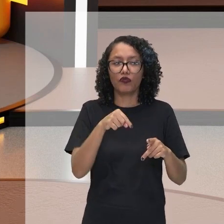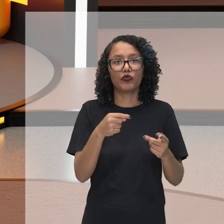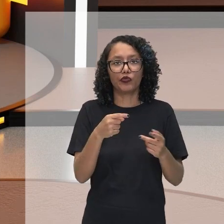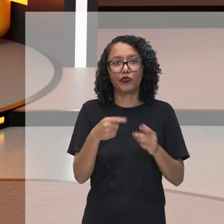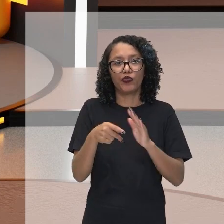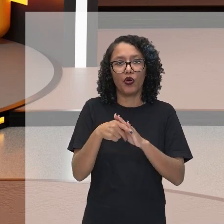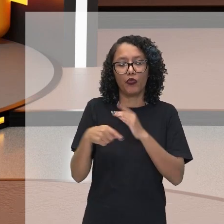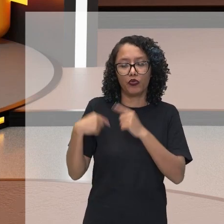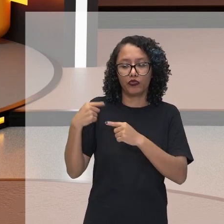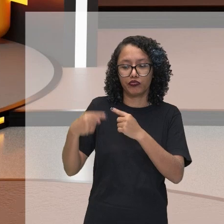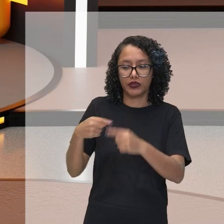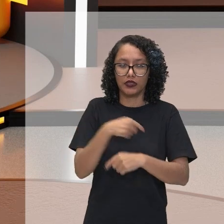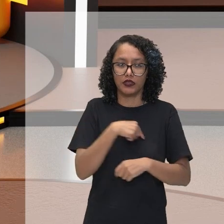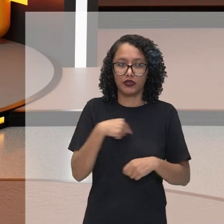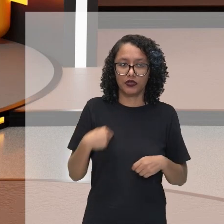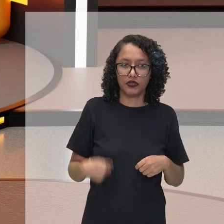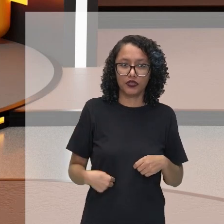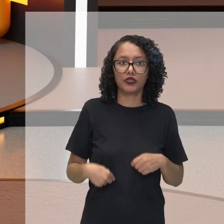de